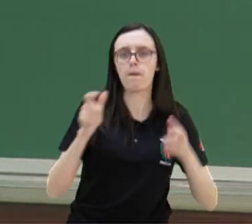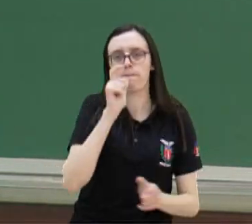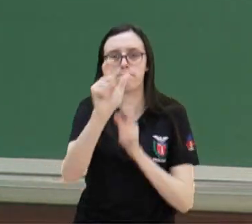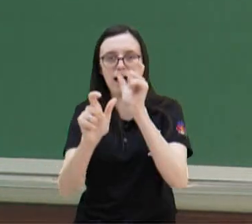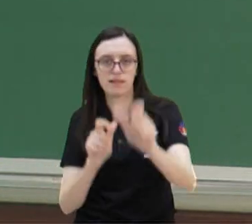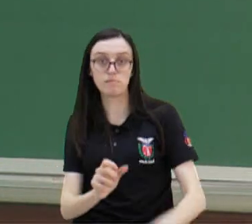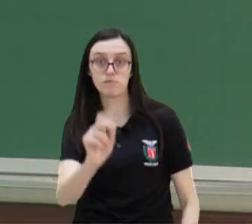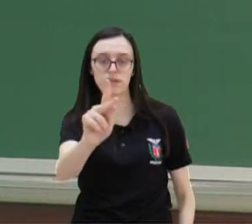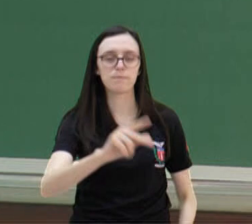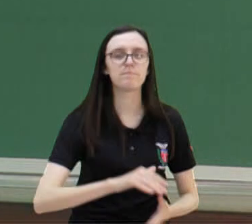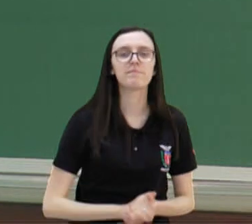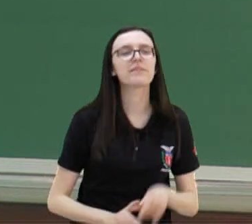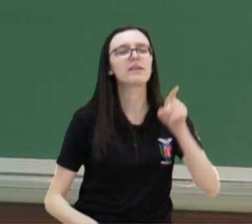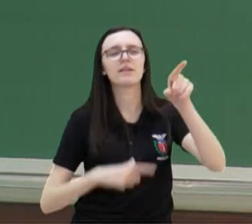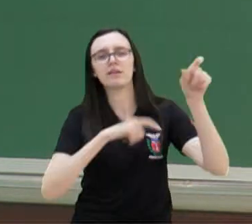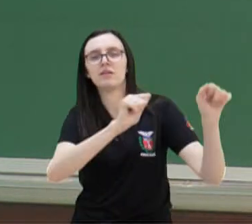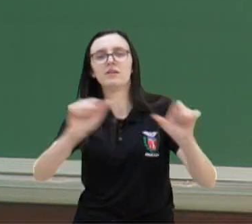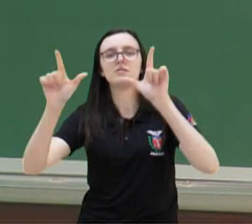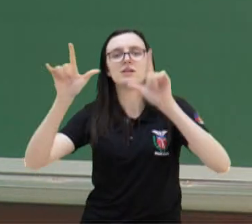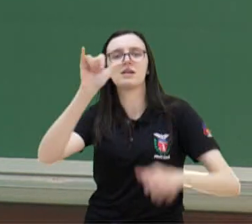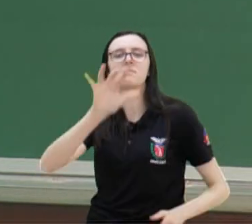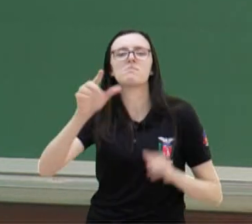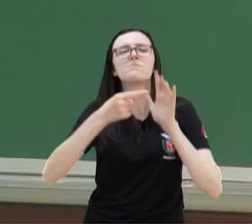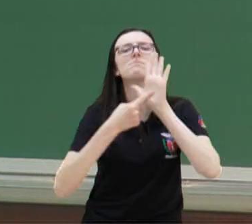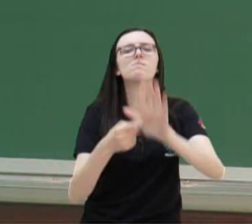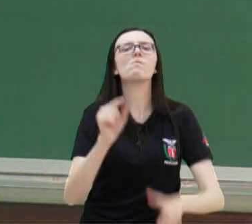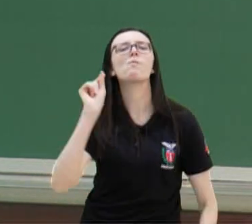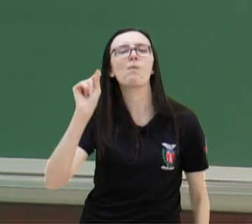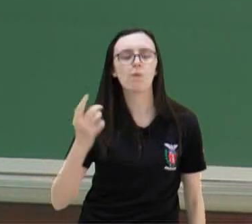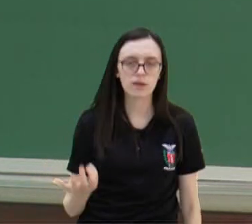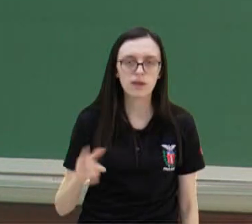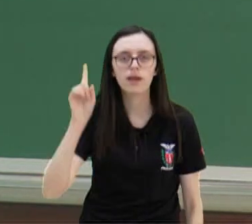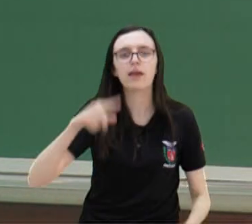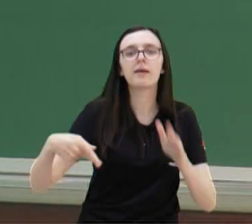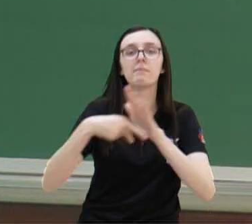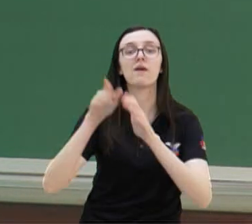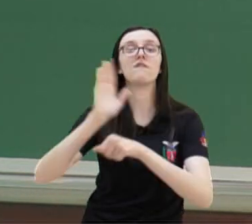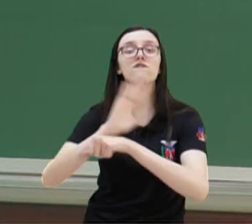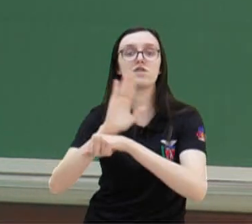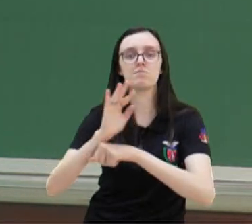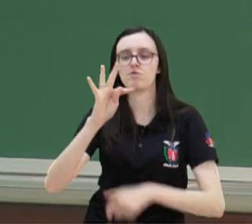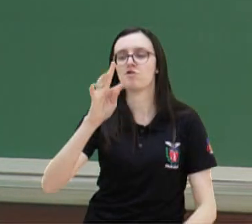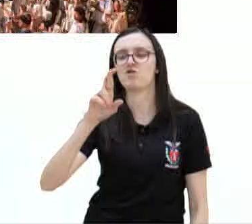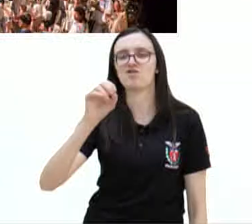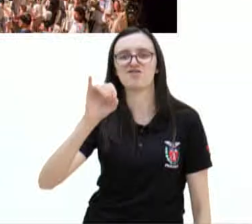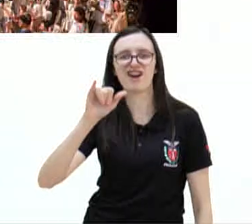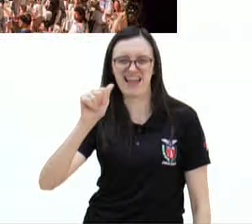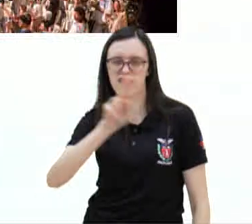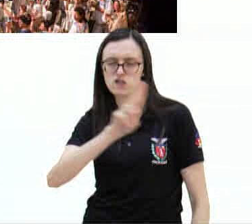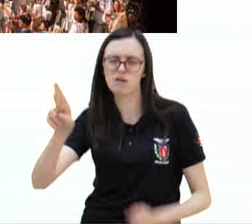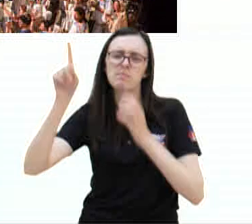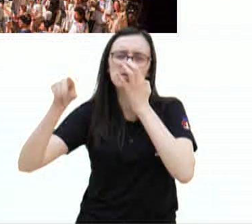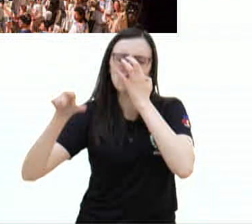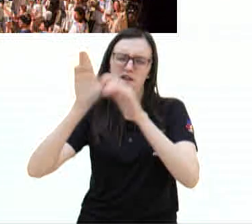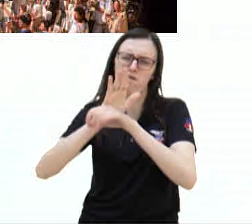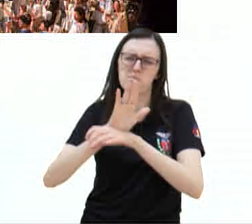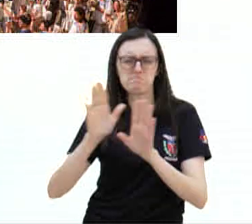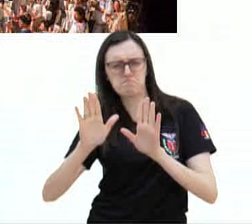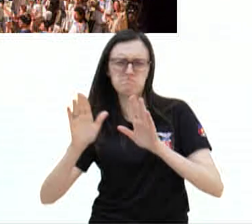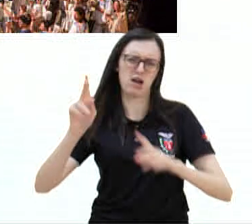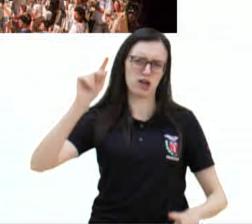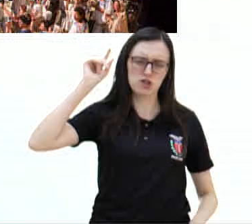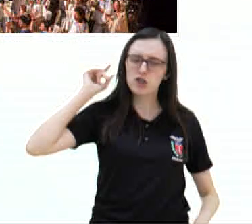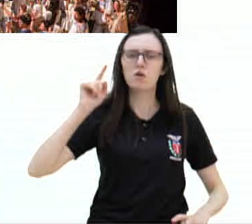palavras, né? Essa fotografia é tirada de um filme chamado Troia. É um filme relativamente antigo,